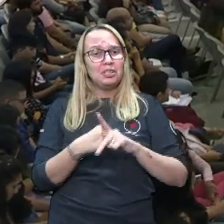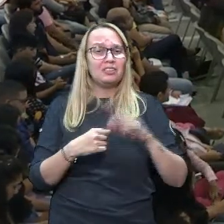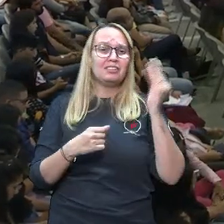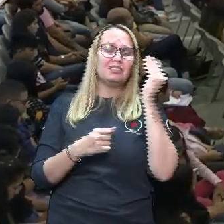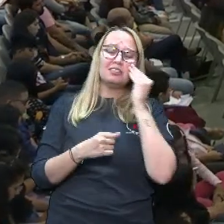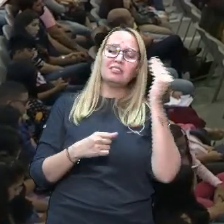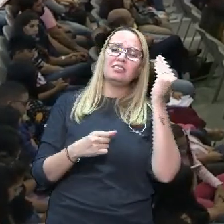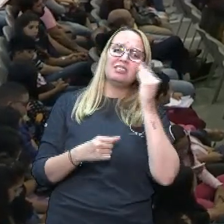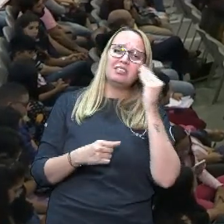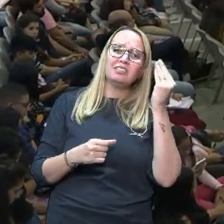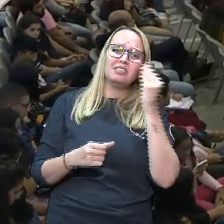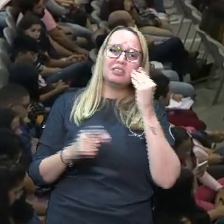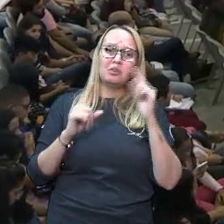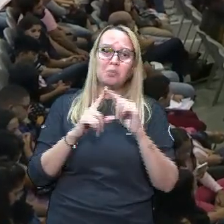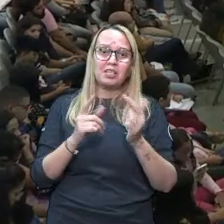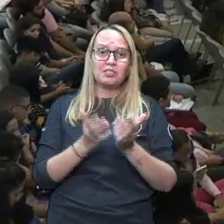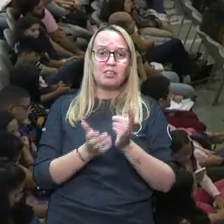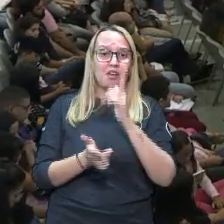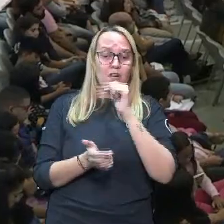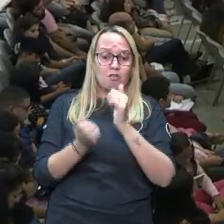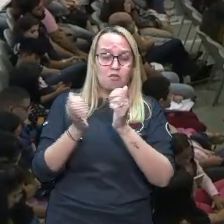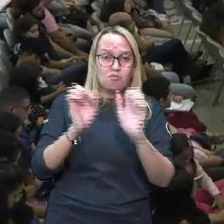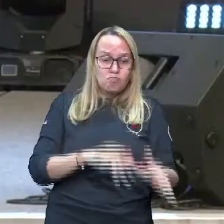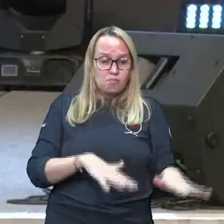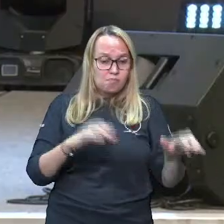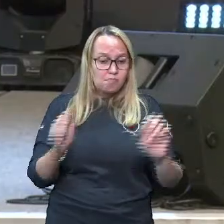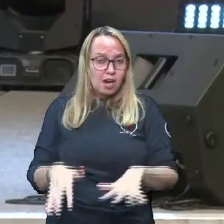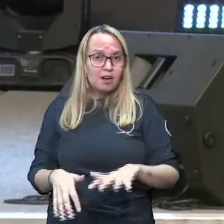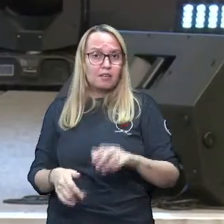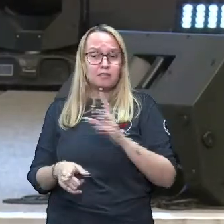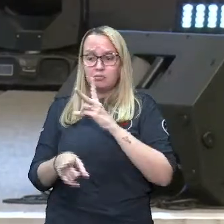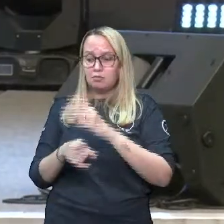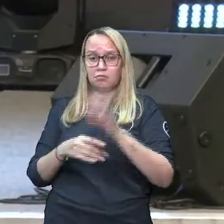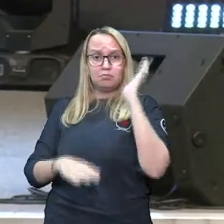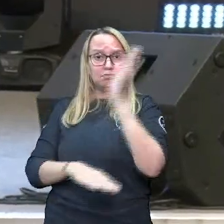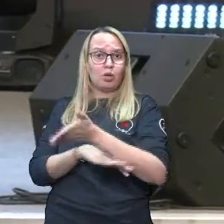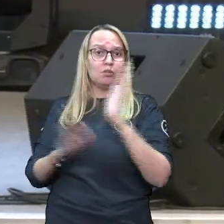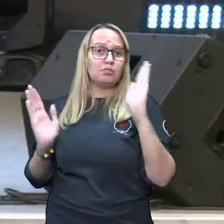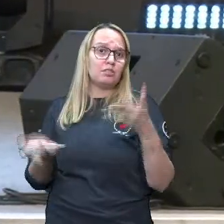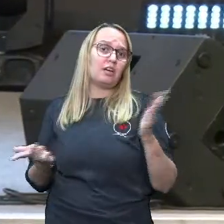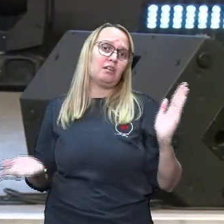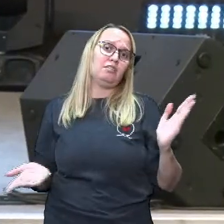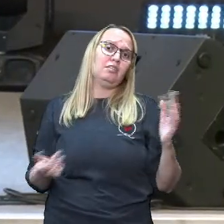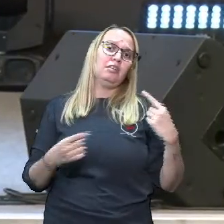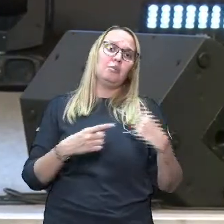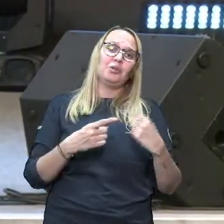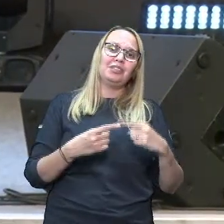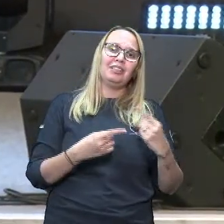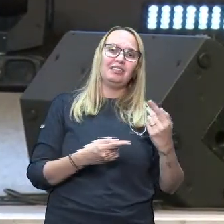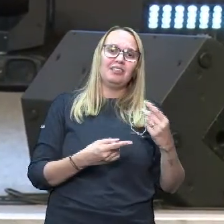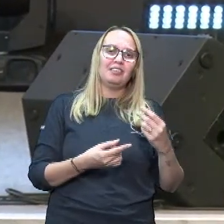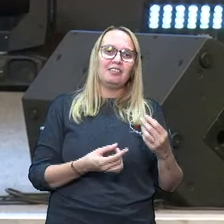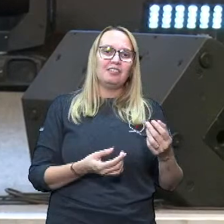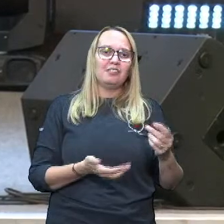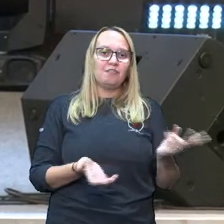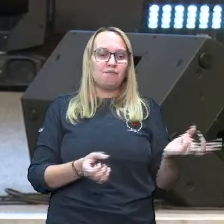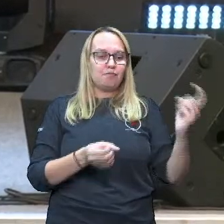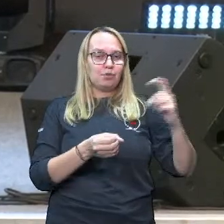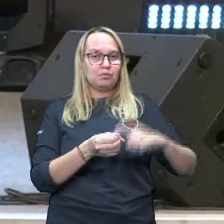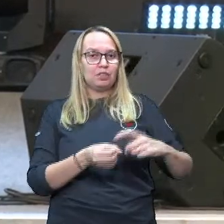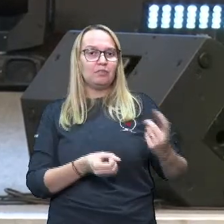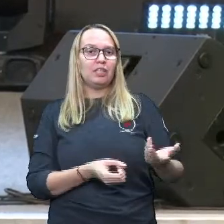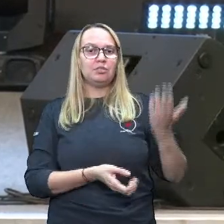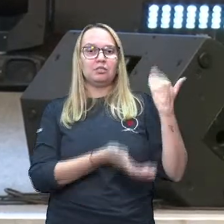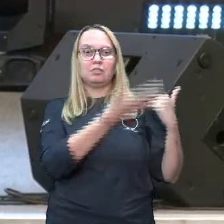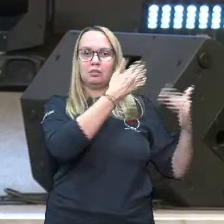já tinha vencido e está querendo viver coisas inéditas, mas não tem como. Por quê, pastor? Porque retrocesso não traz nada inédito.